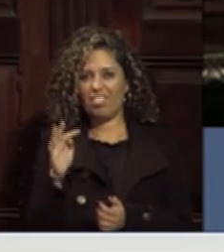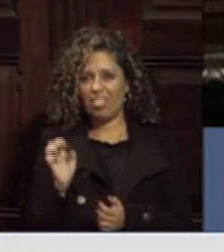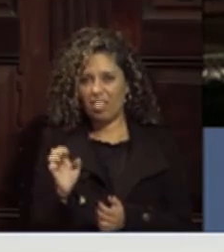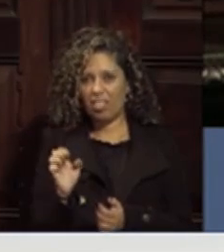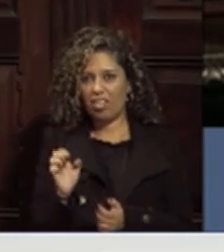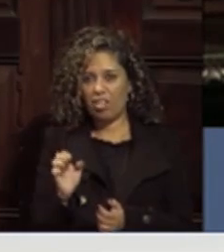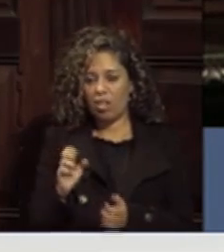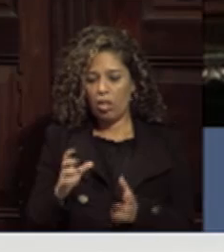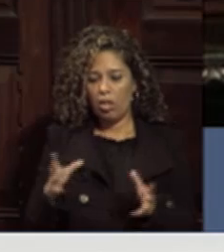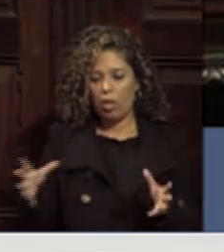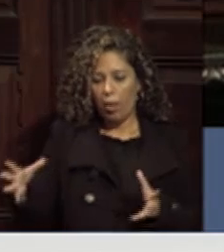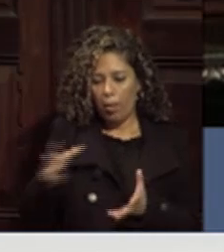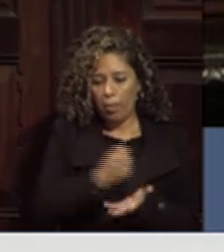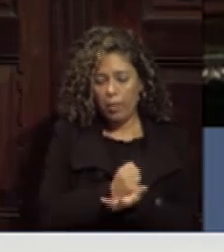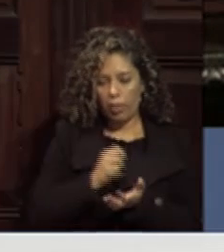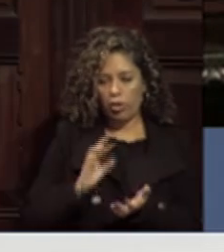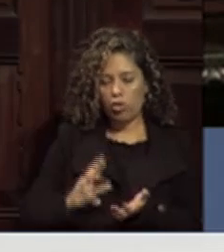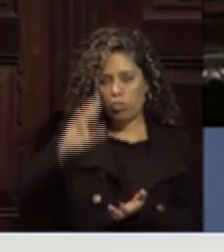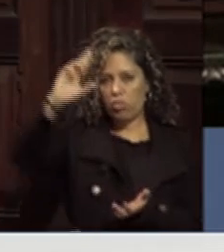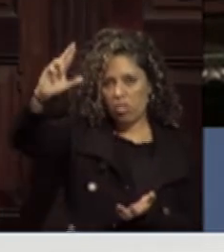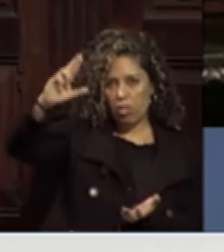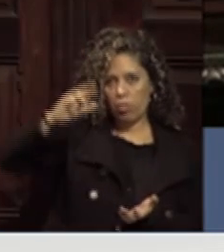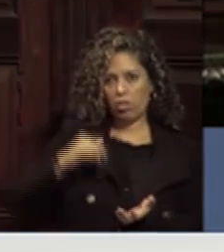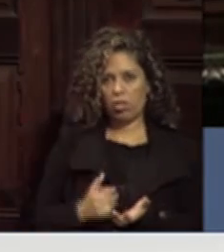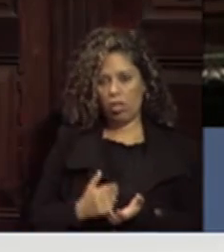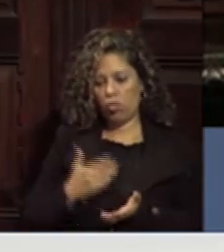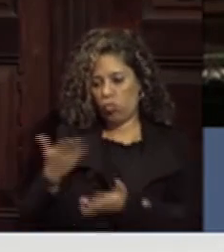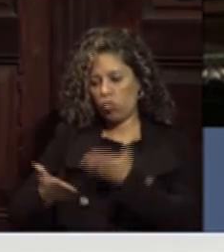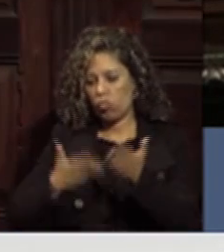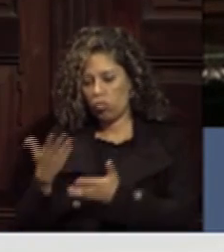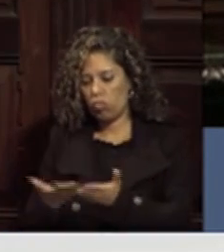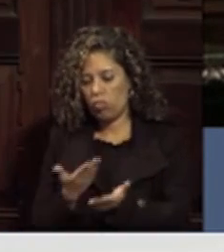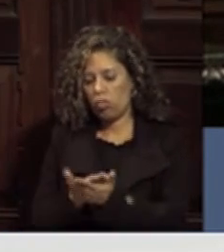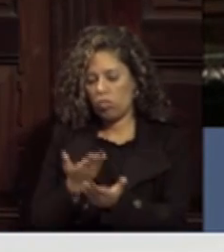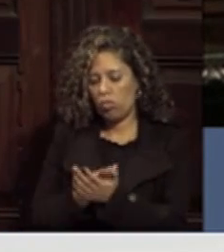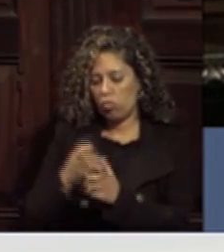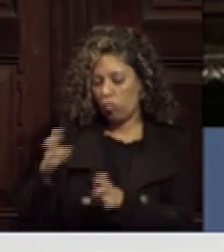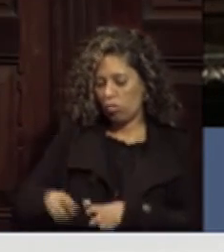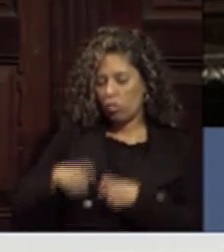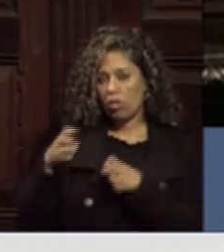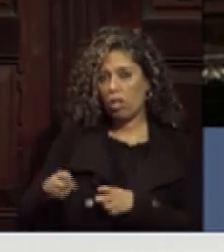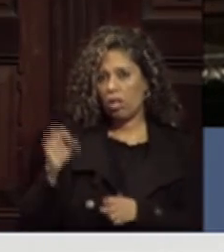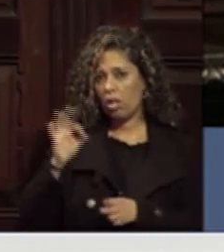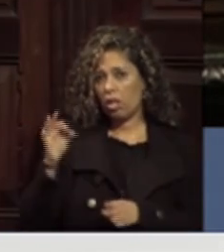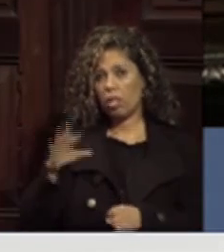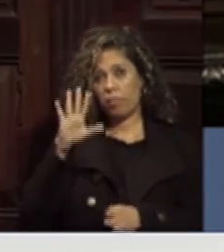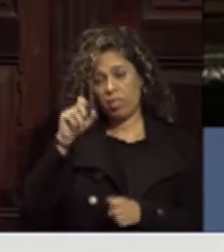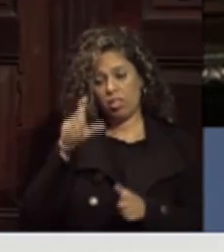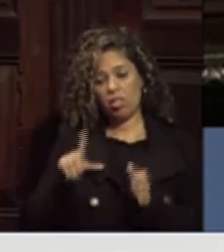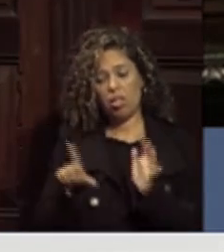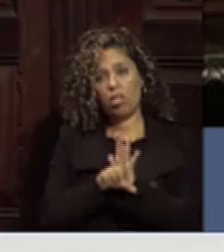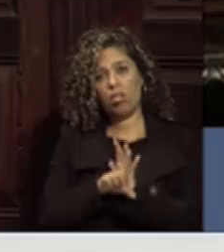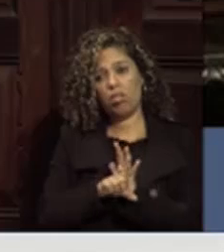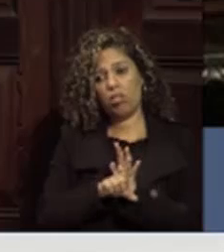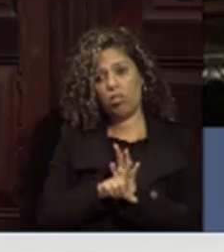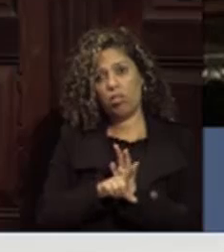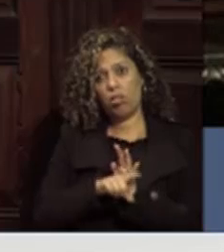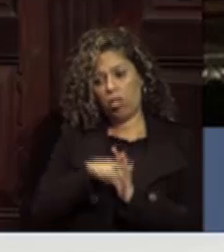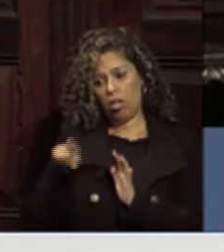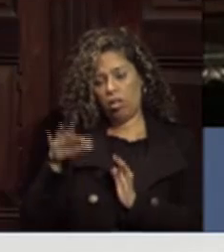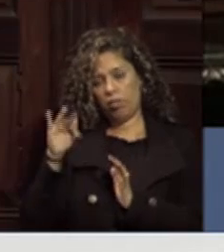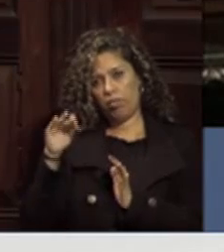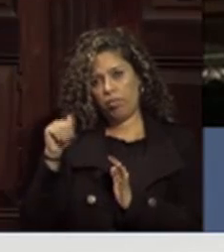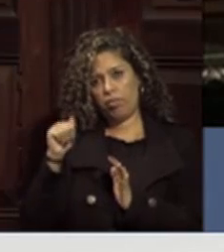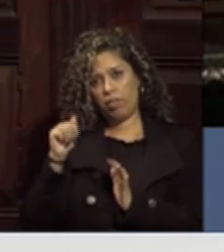assumiu nenhuma. Continuou mantendo apenas a escola de campos. Então, acho que está na hora, deputada Marta